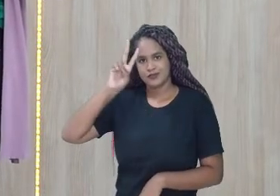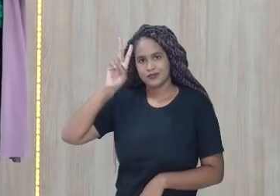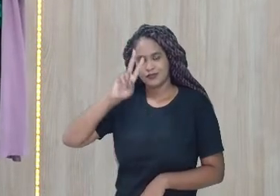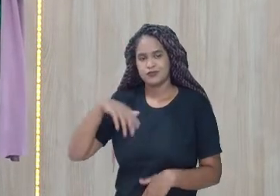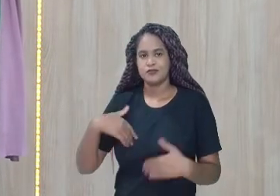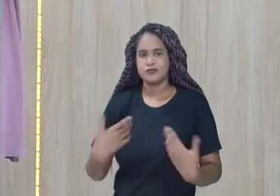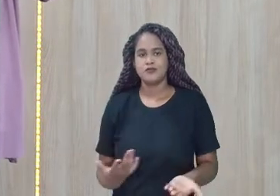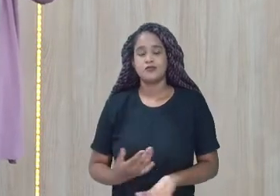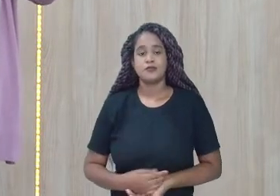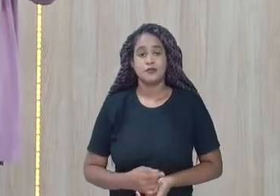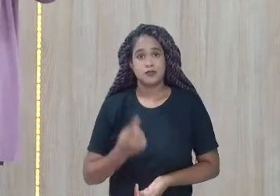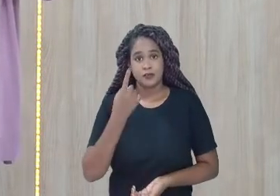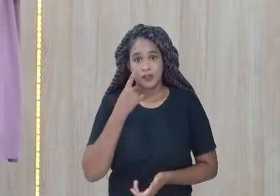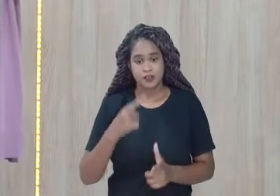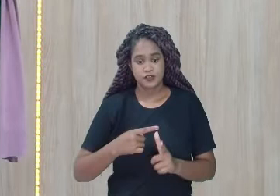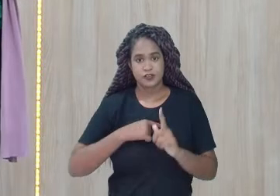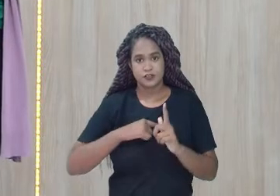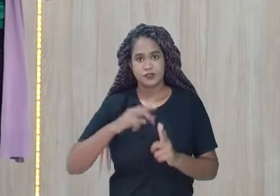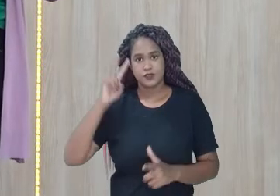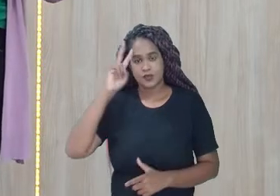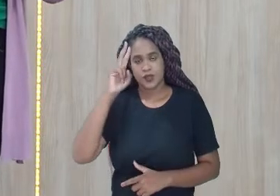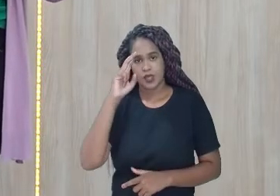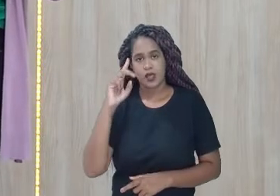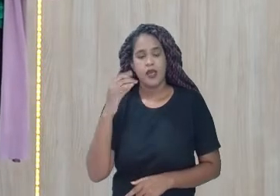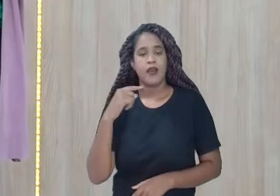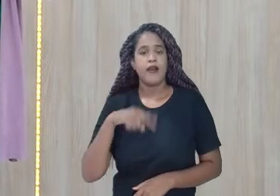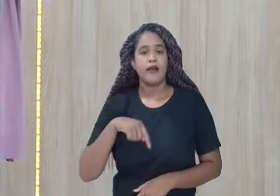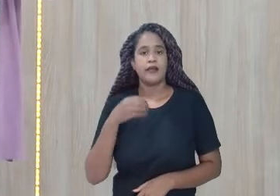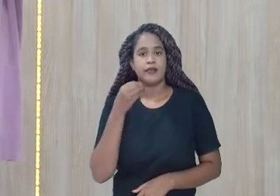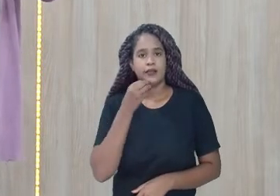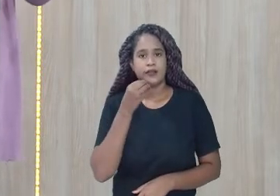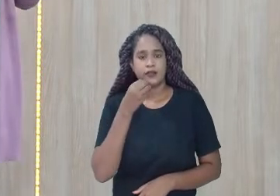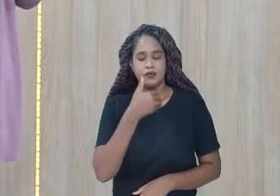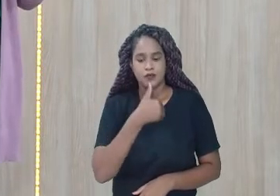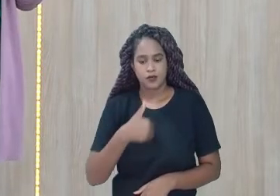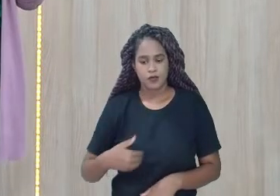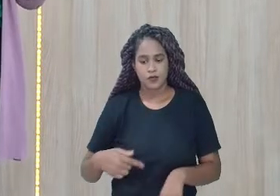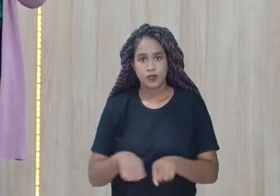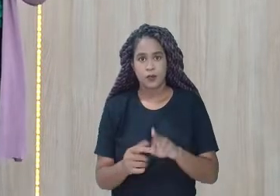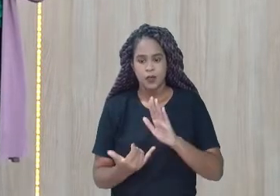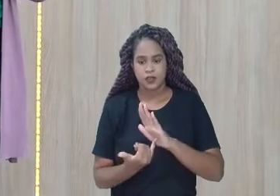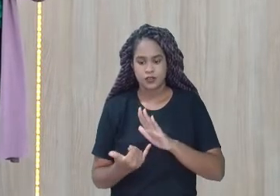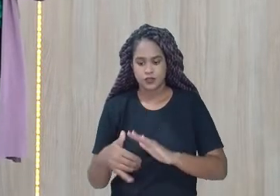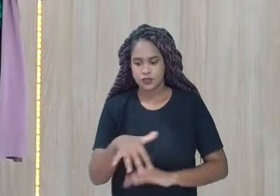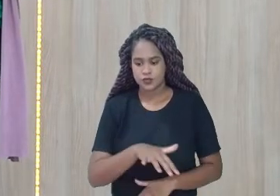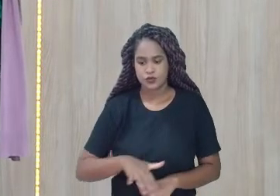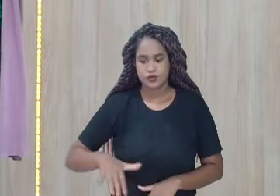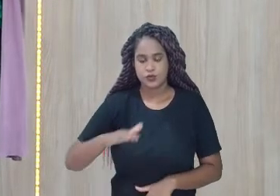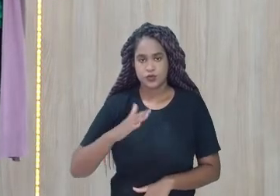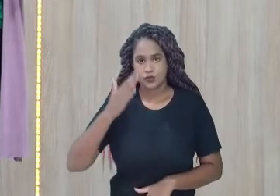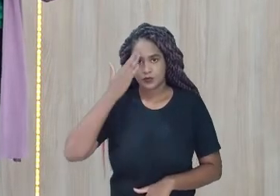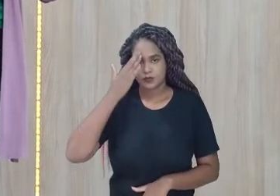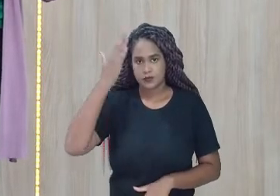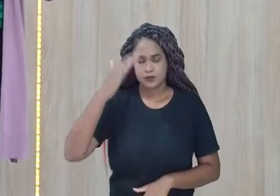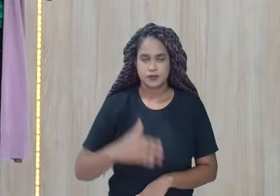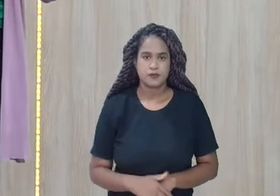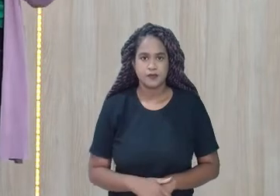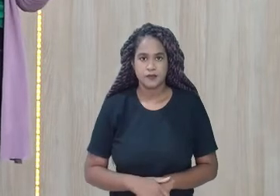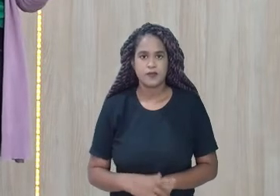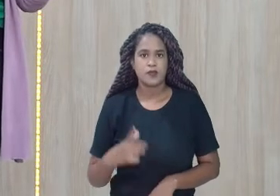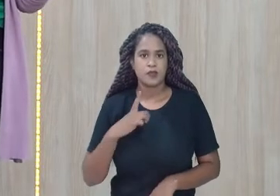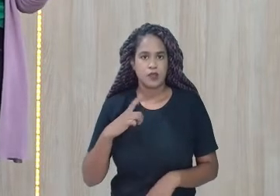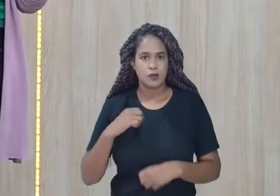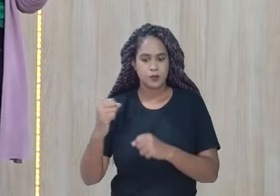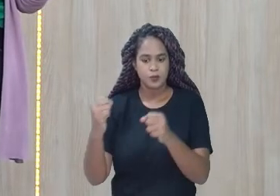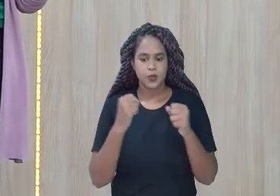tentativa do governo e das instituições que regem o território, né? Aquelas que são institucionalizadas, que têm